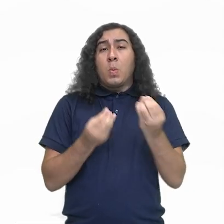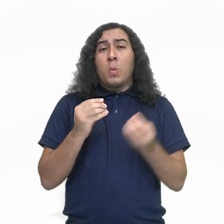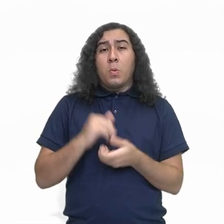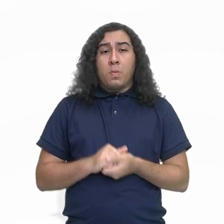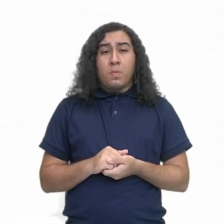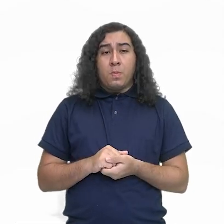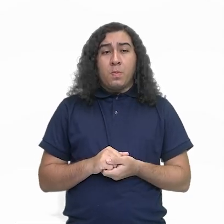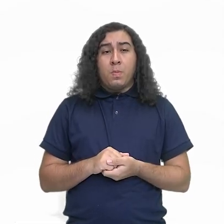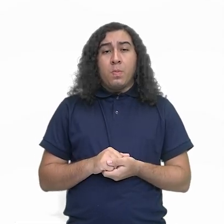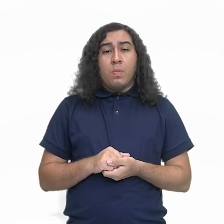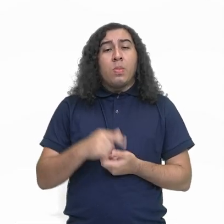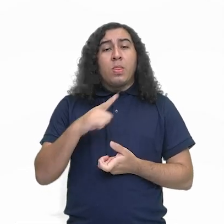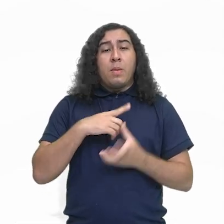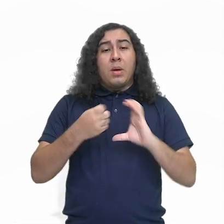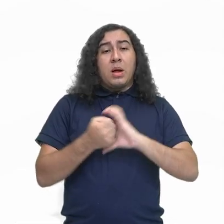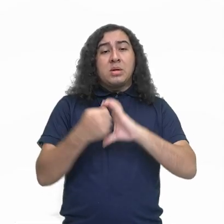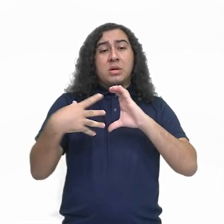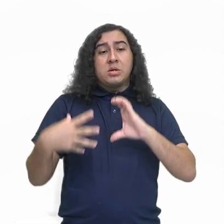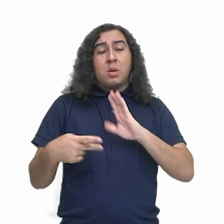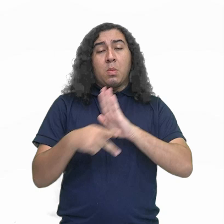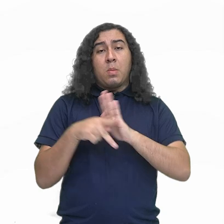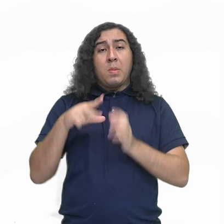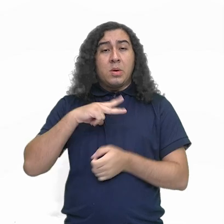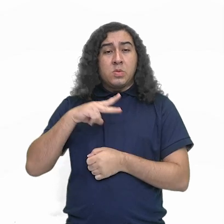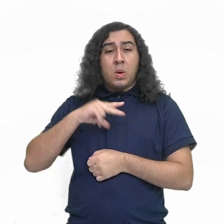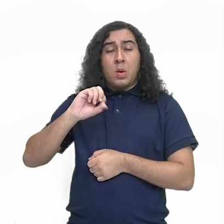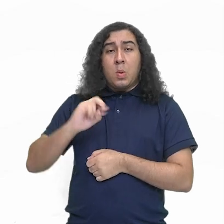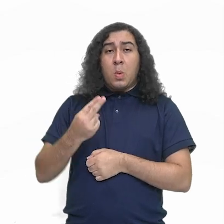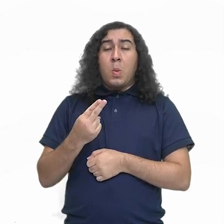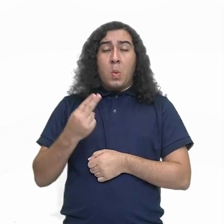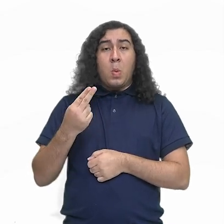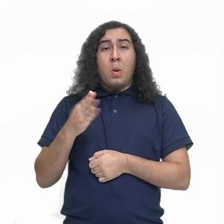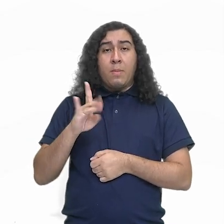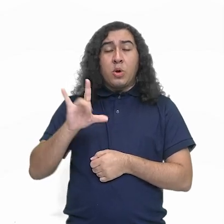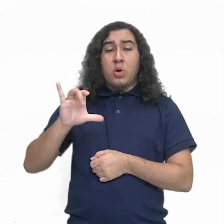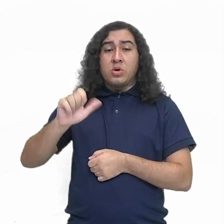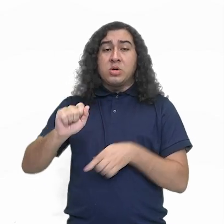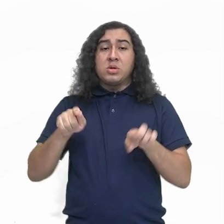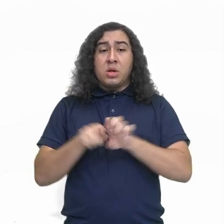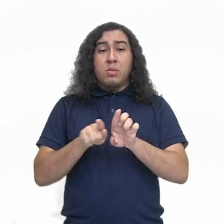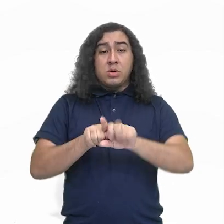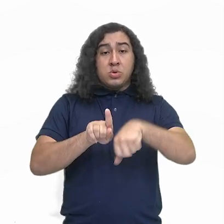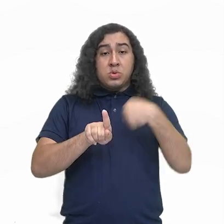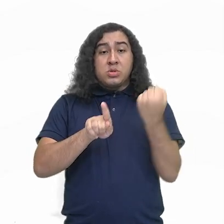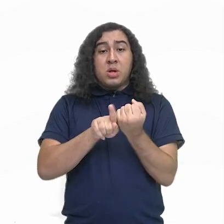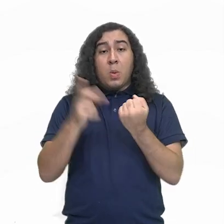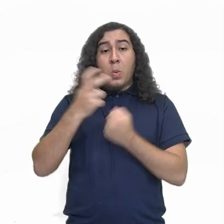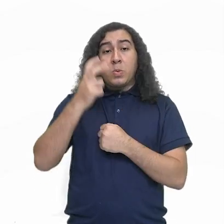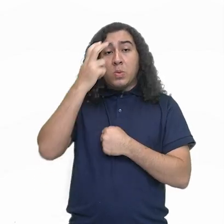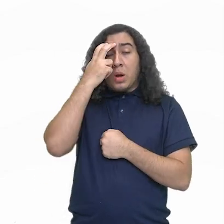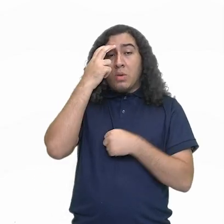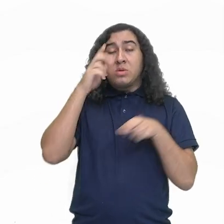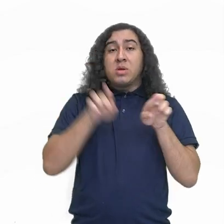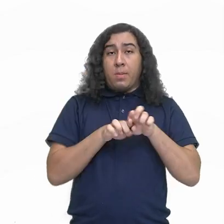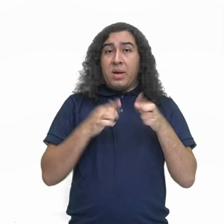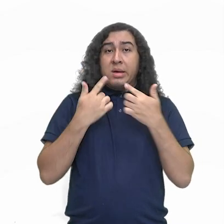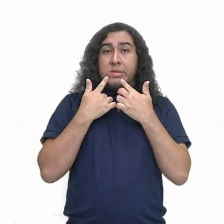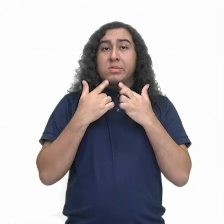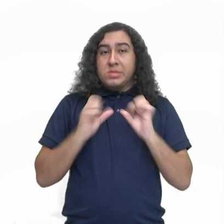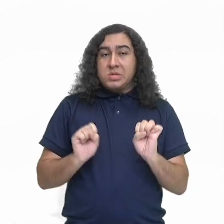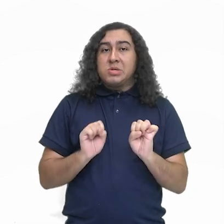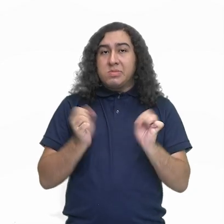muito física ou também biológica, mas também social e cultural e